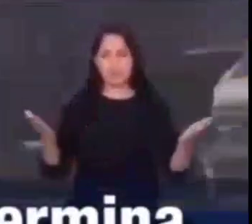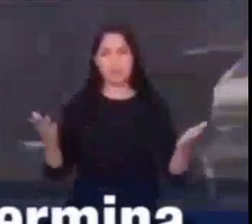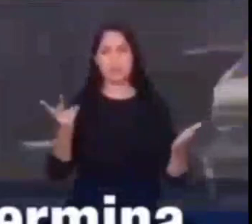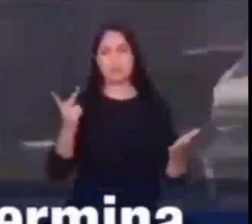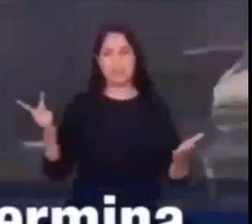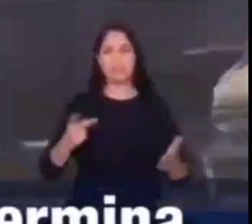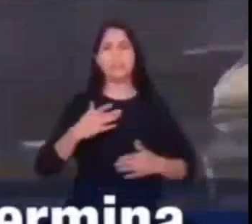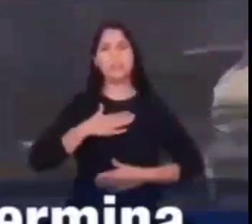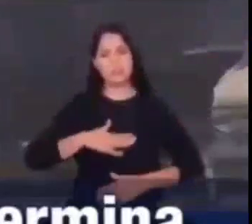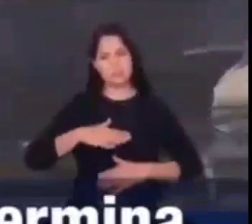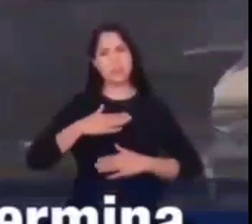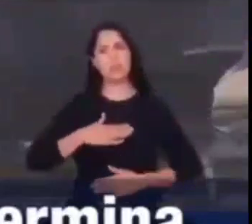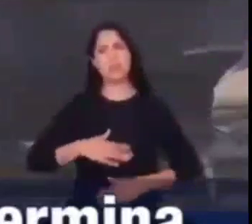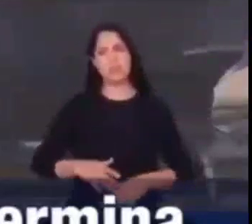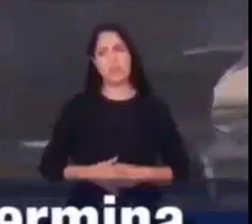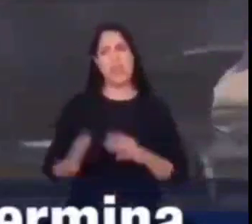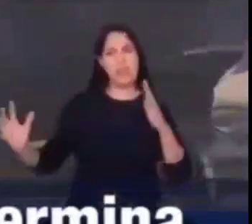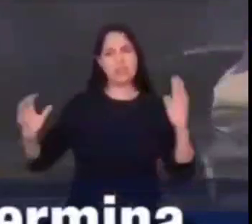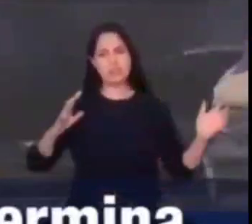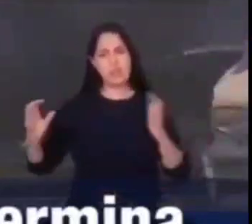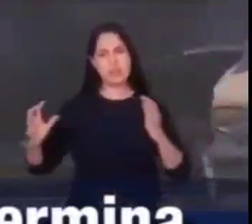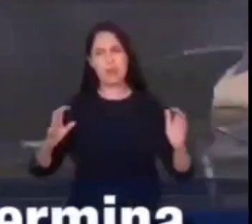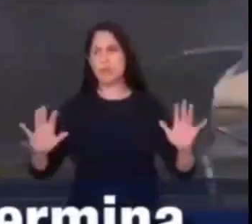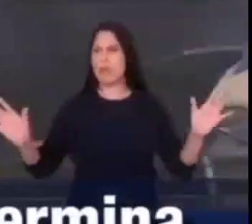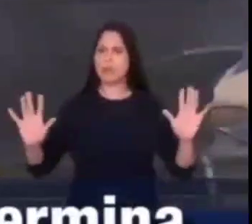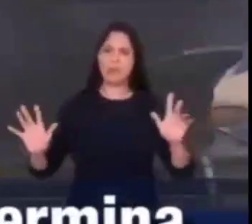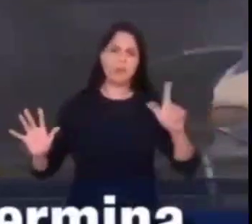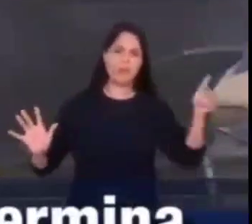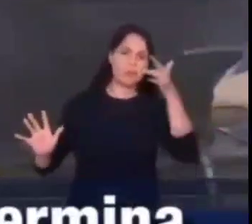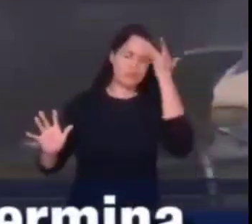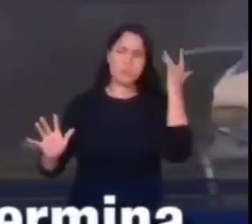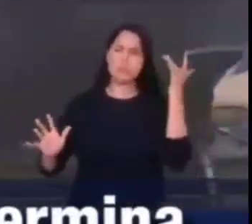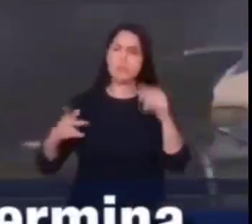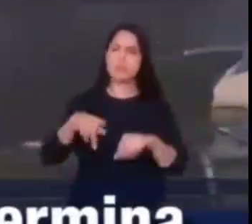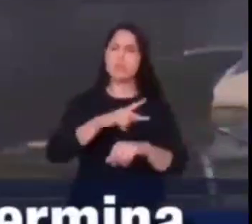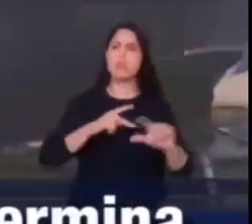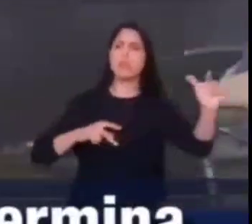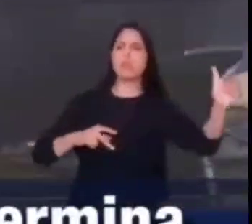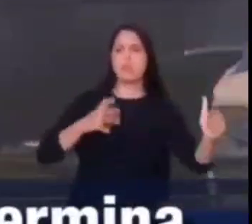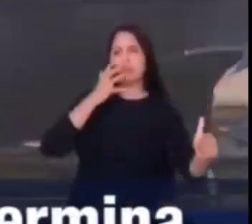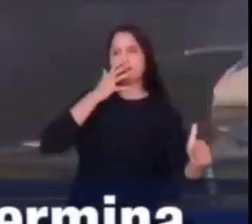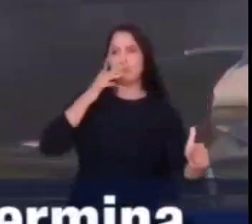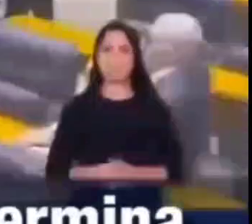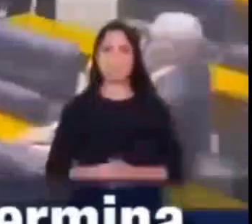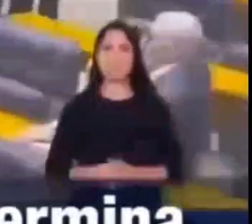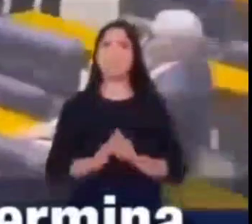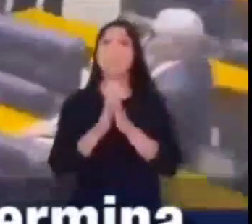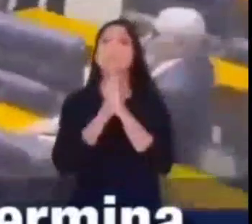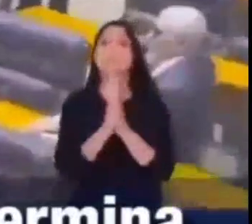muita tranquilidade aos senhores. Não vamos deixar aqueles que nos visitam levar essa imagem.